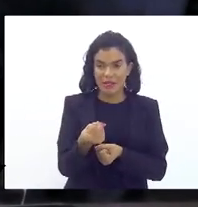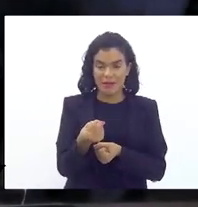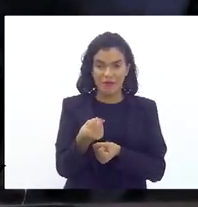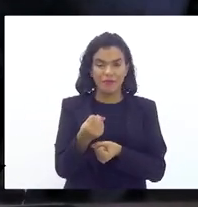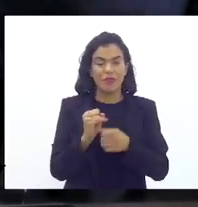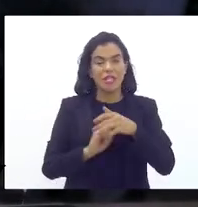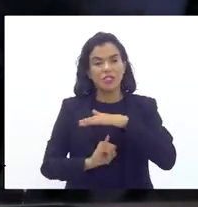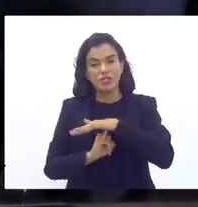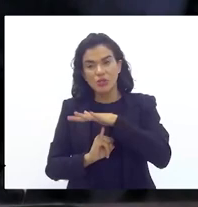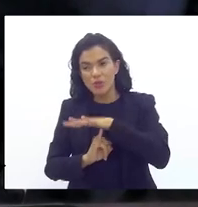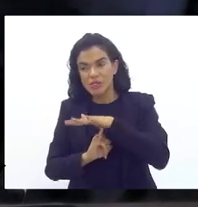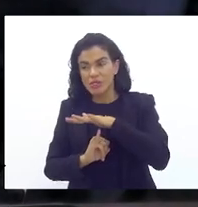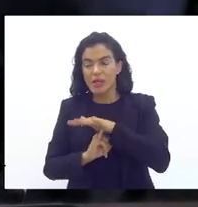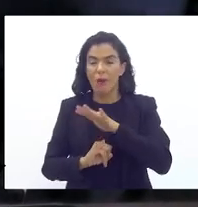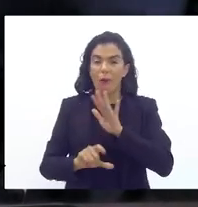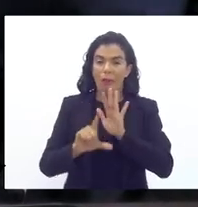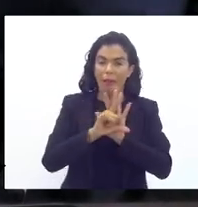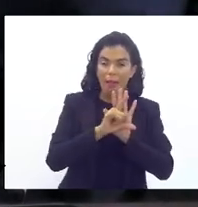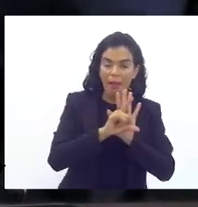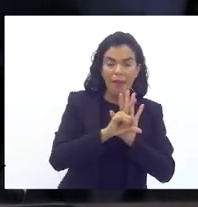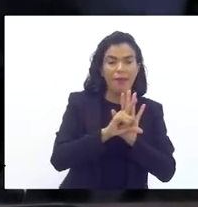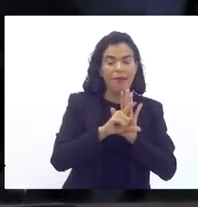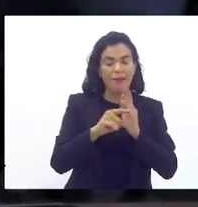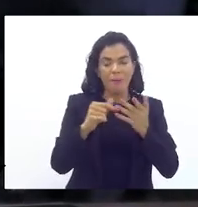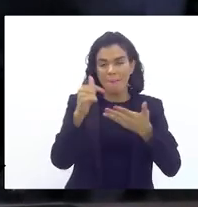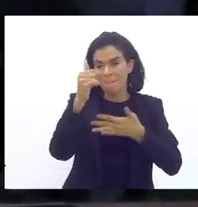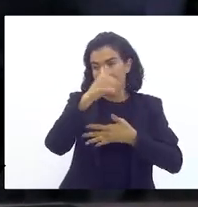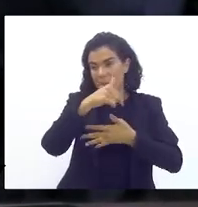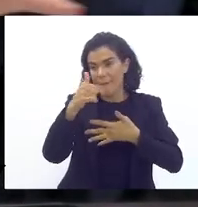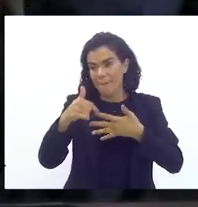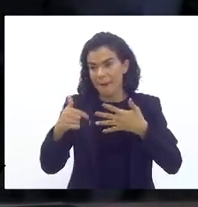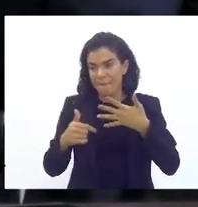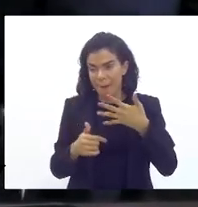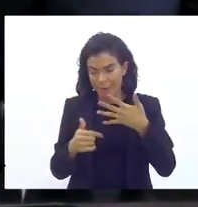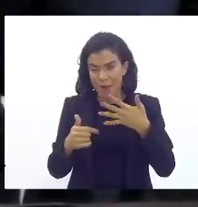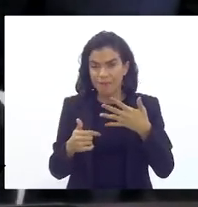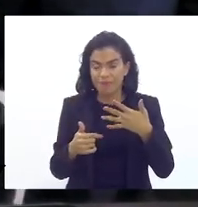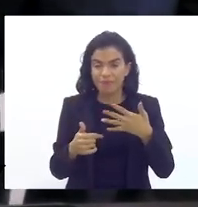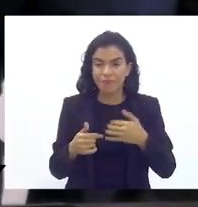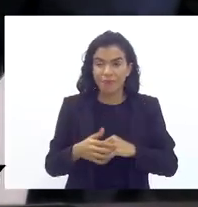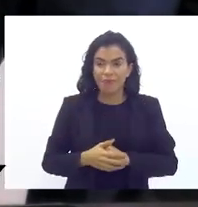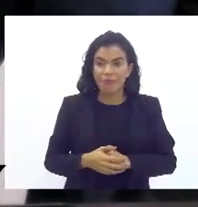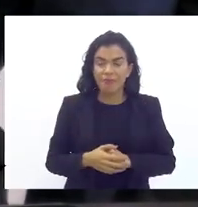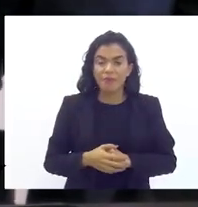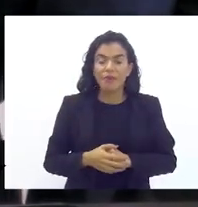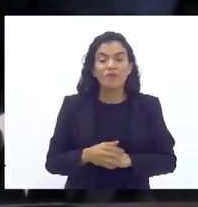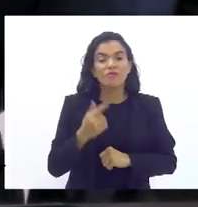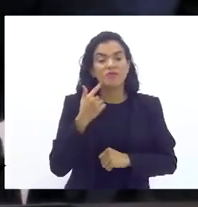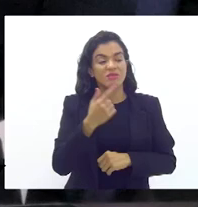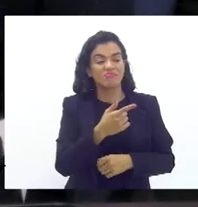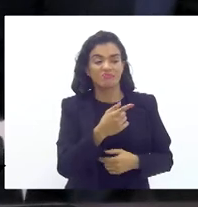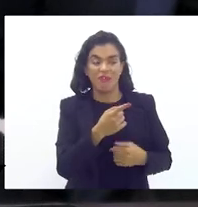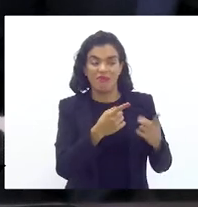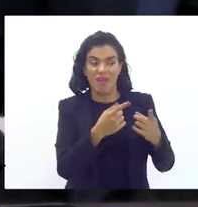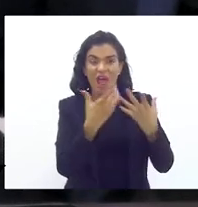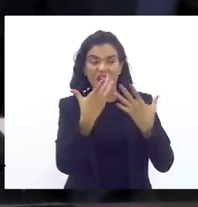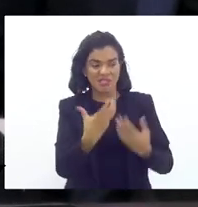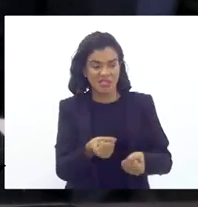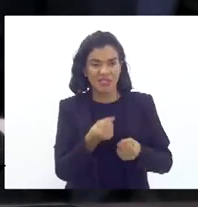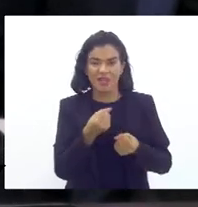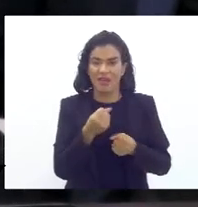institucionalmente legalmente sobre qualquer pendão que se olha você admitiu o reconhecimento